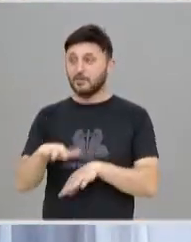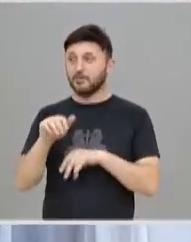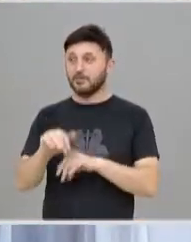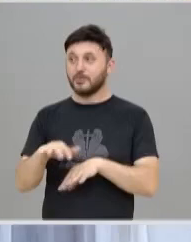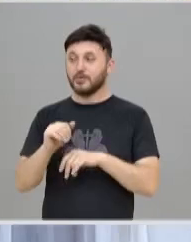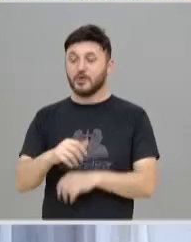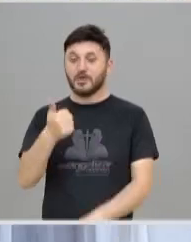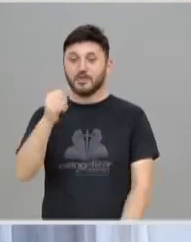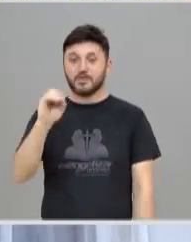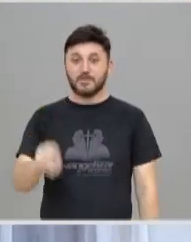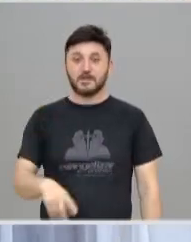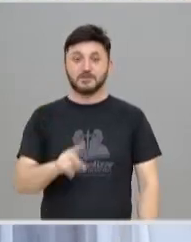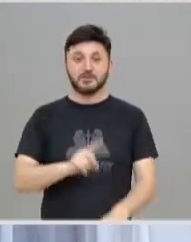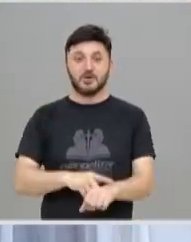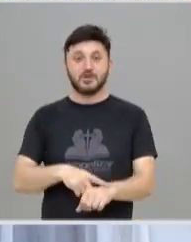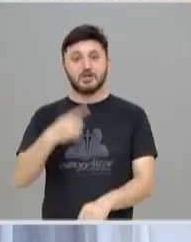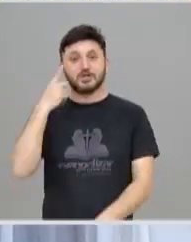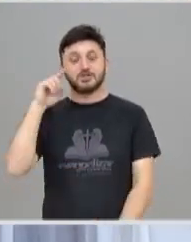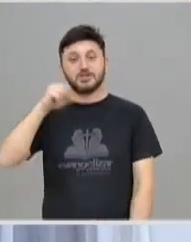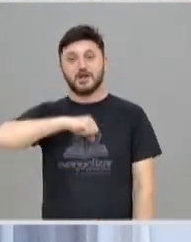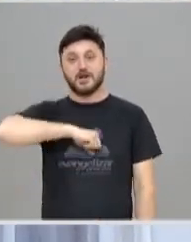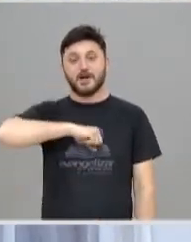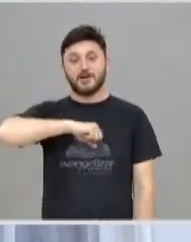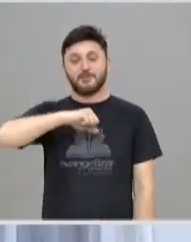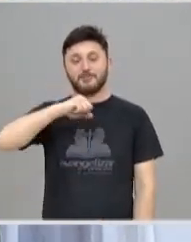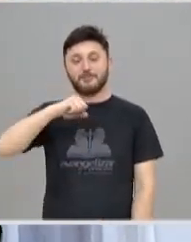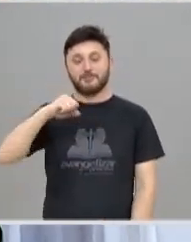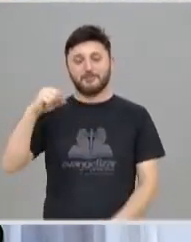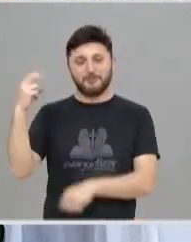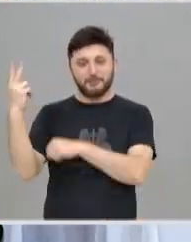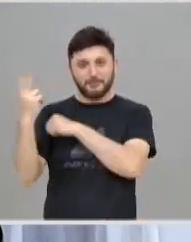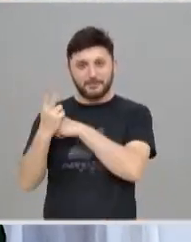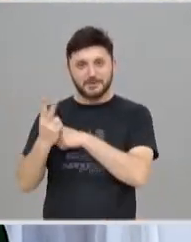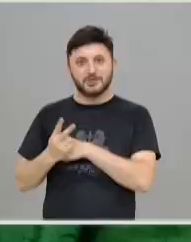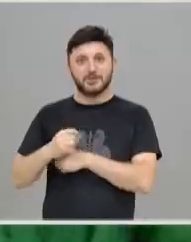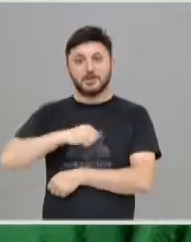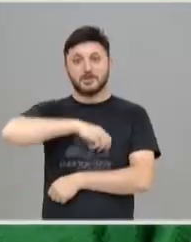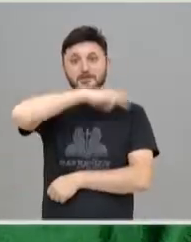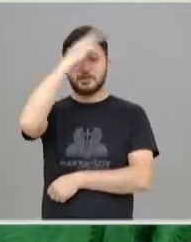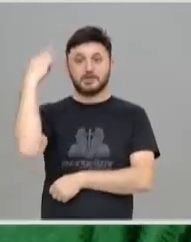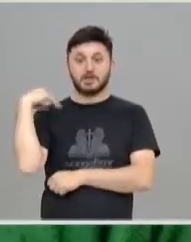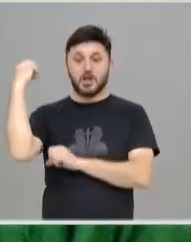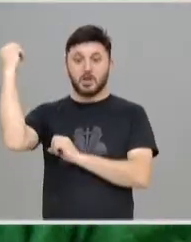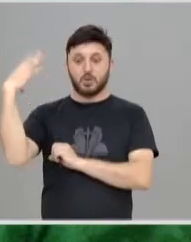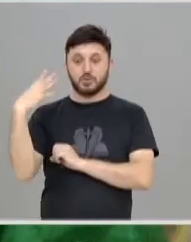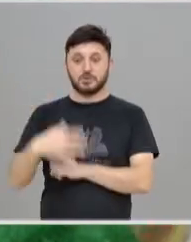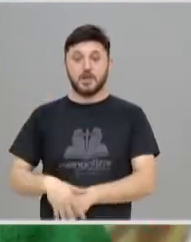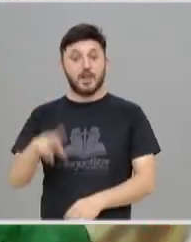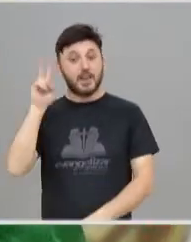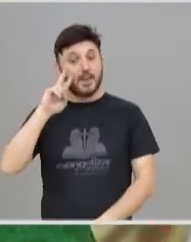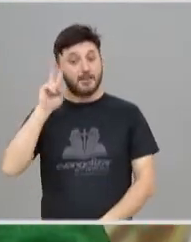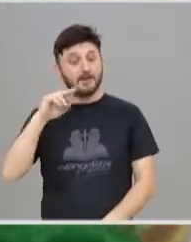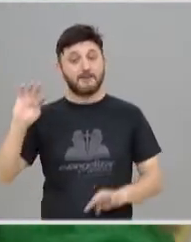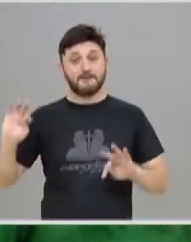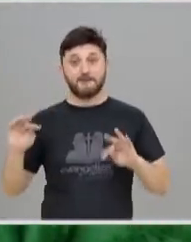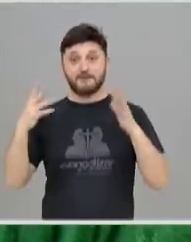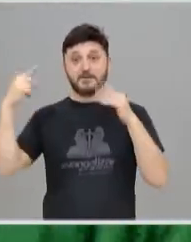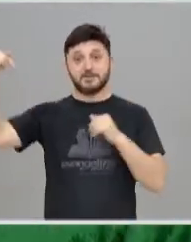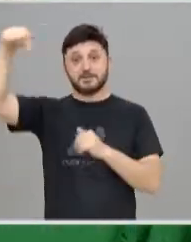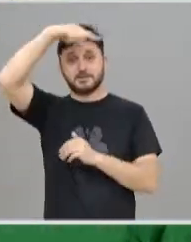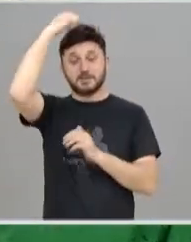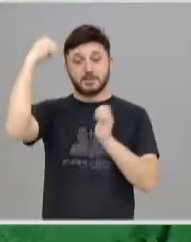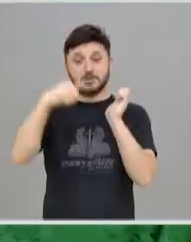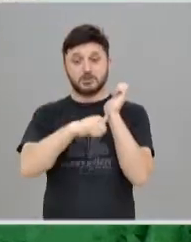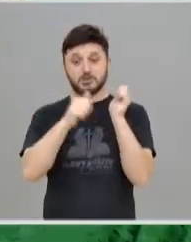horas, no dia da padroeira Nossa Senhora da Luz dos Pinhais. Gostaria de lembrar que a festa das Santas Chagas, dia 23